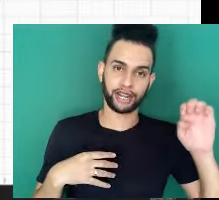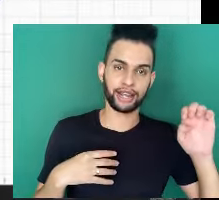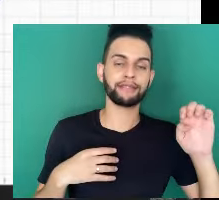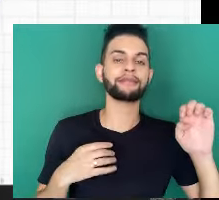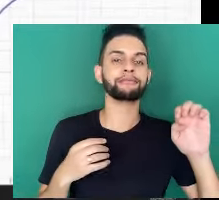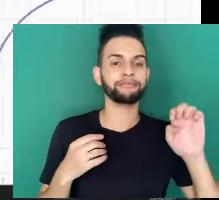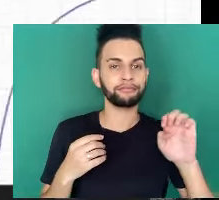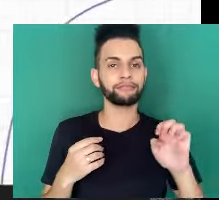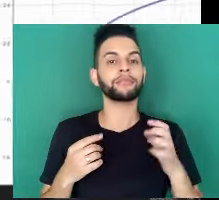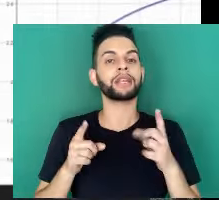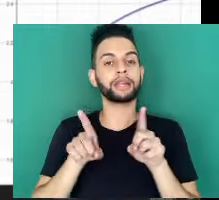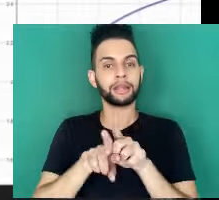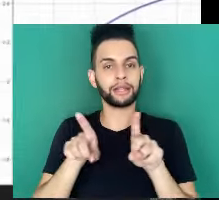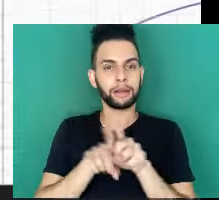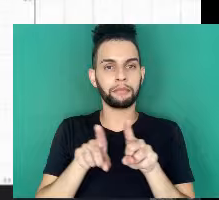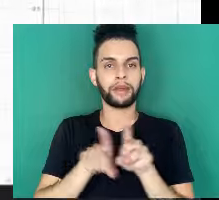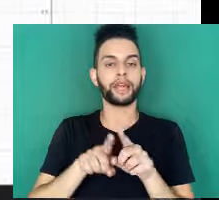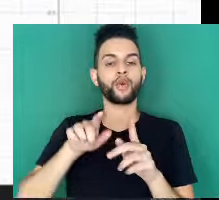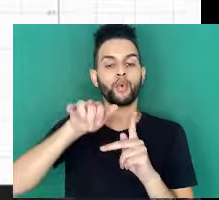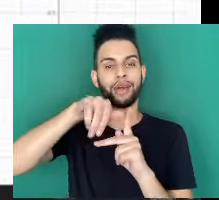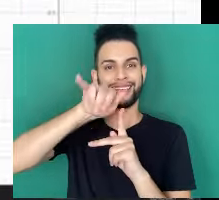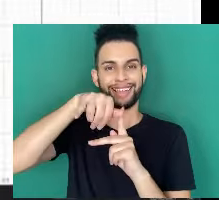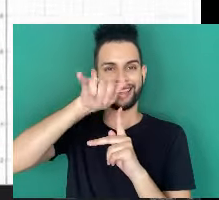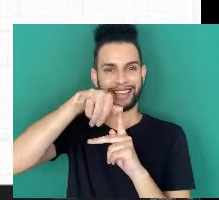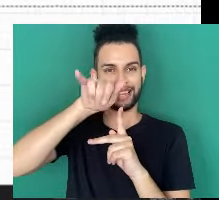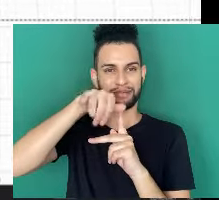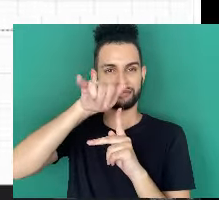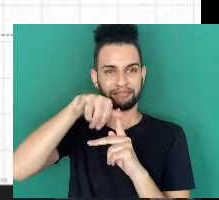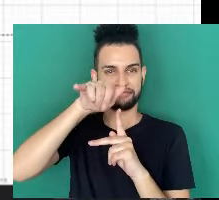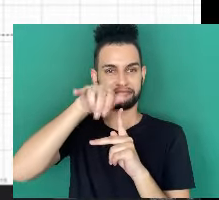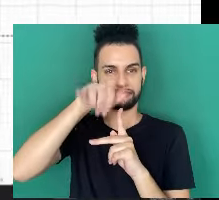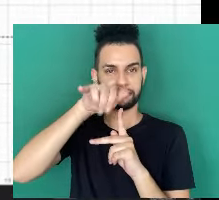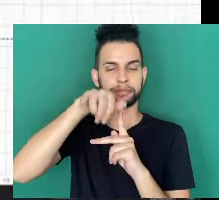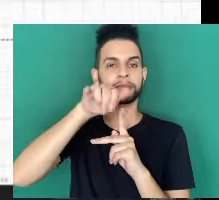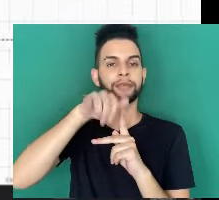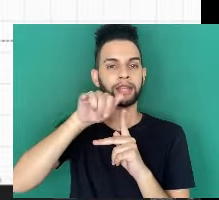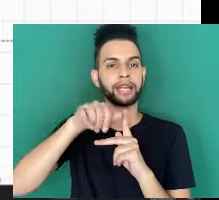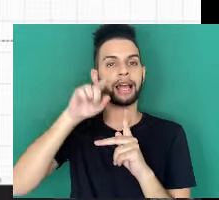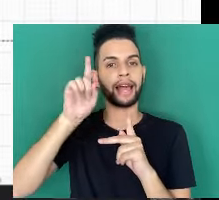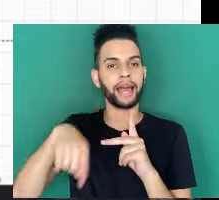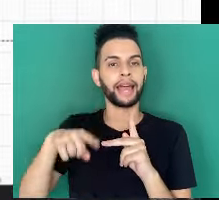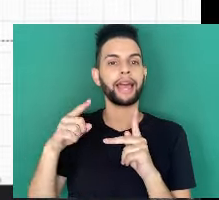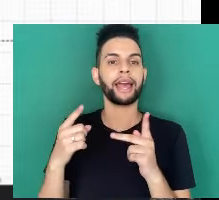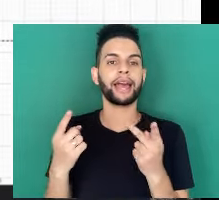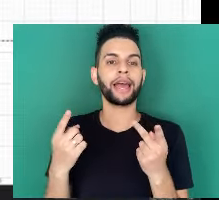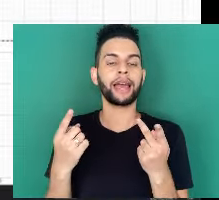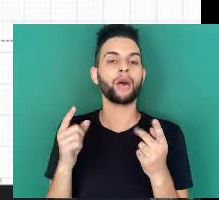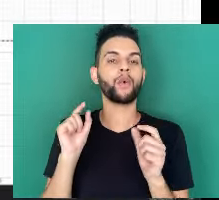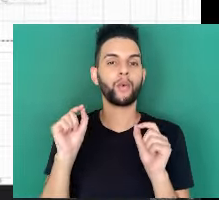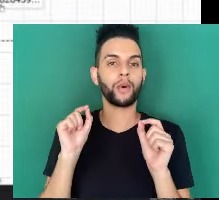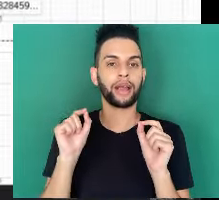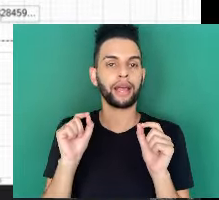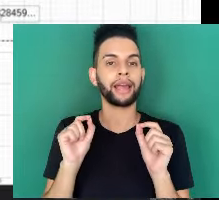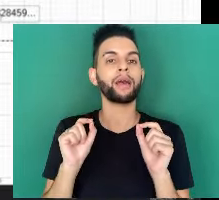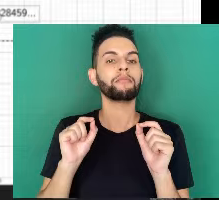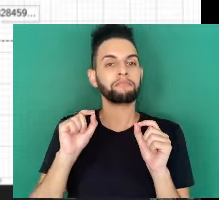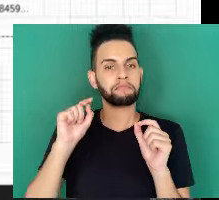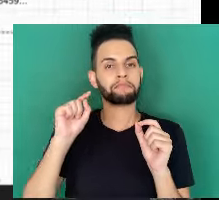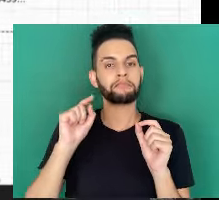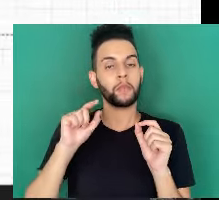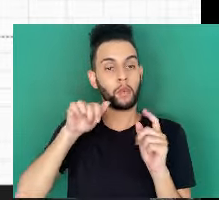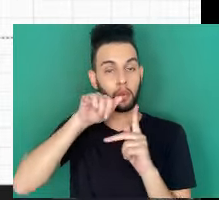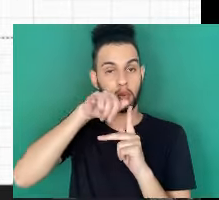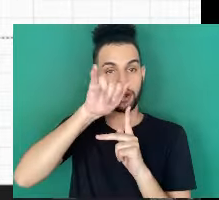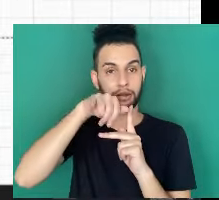né? E o comportamento do y aqui é exatamente qual? É